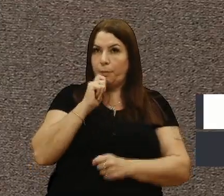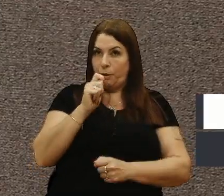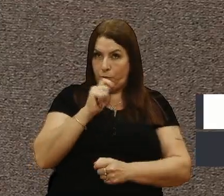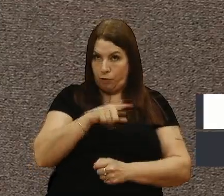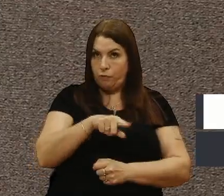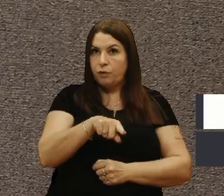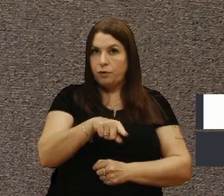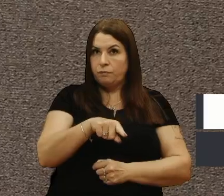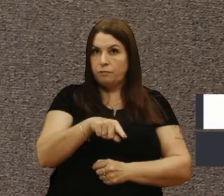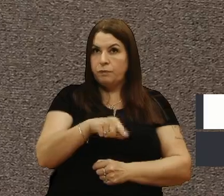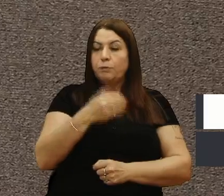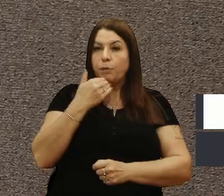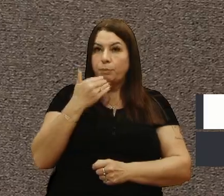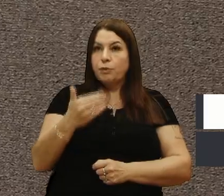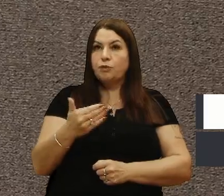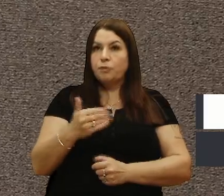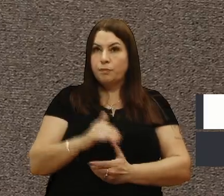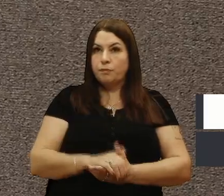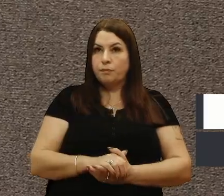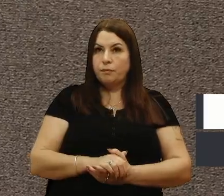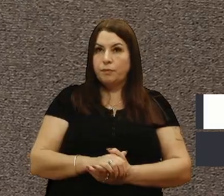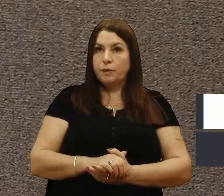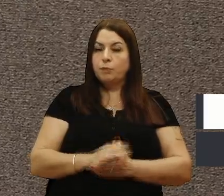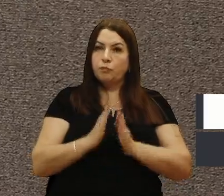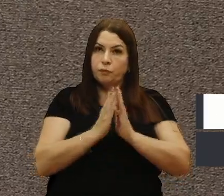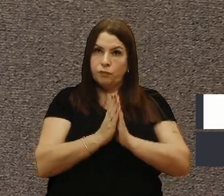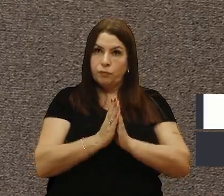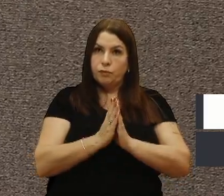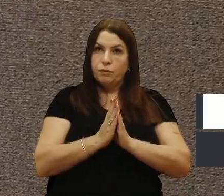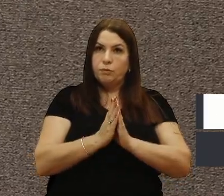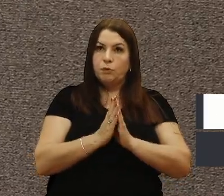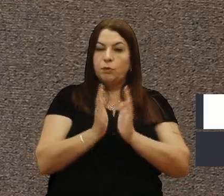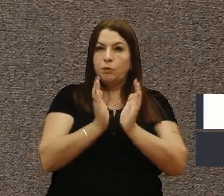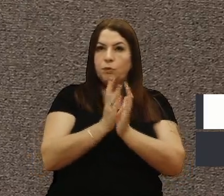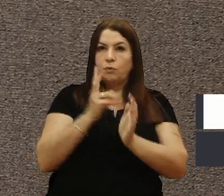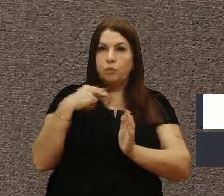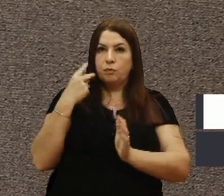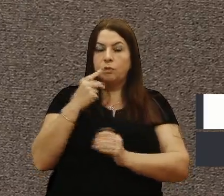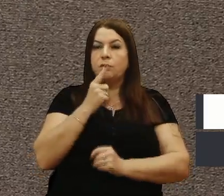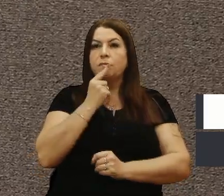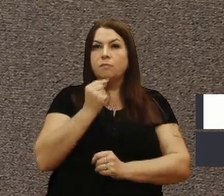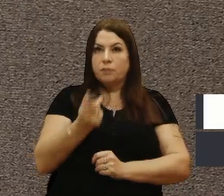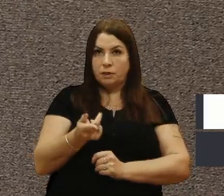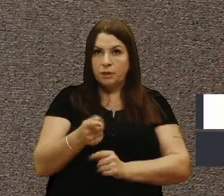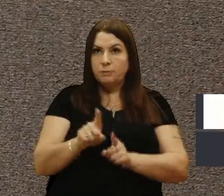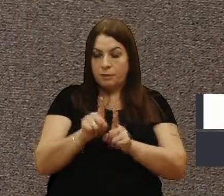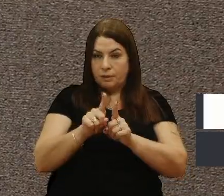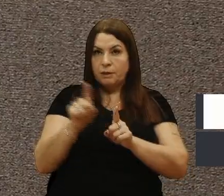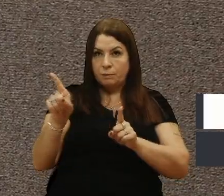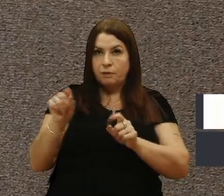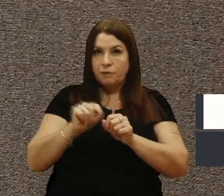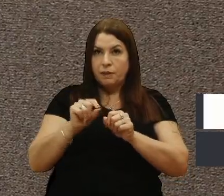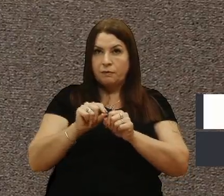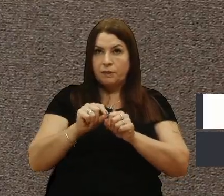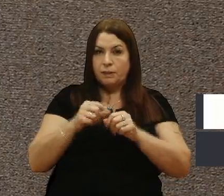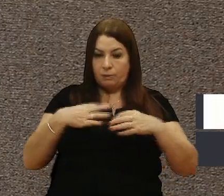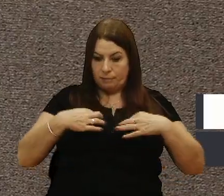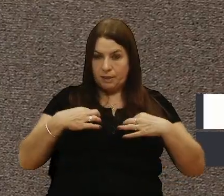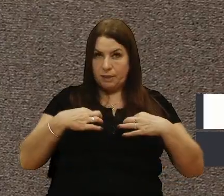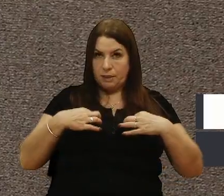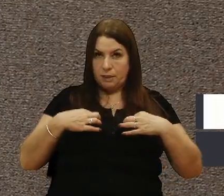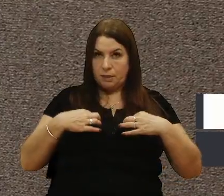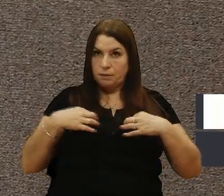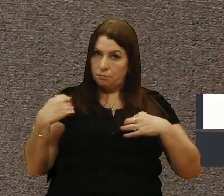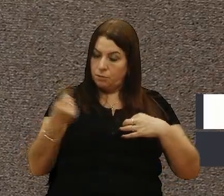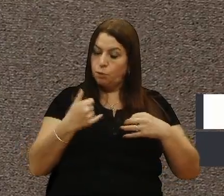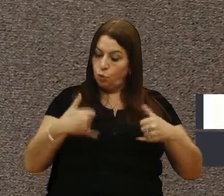para solicitar, para pedir a gentileza para o nosso colega vereador João Ues, para que ele também faça uma camiseta dessas. Eu terei